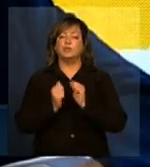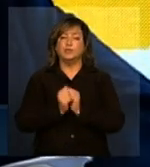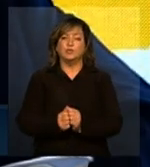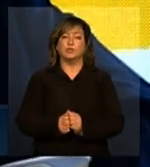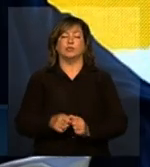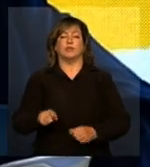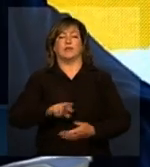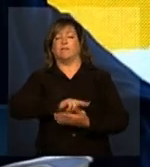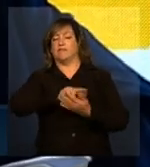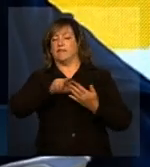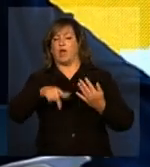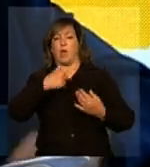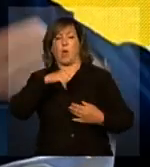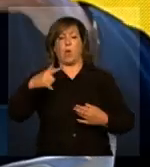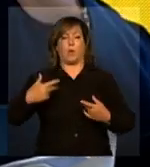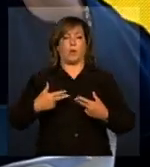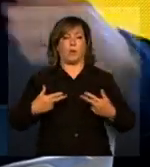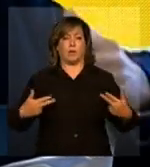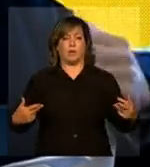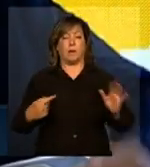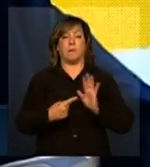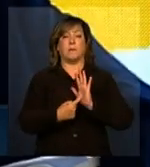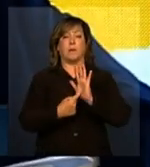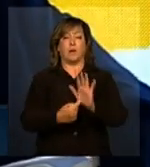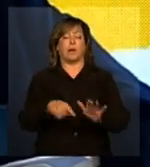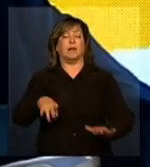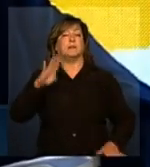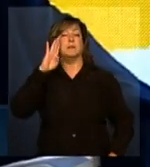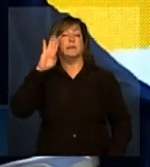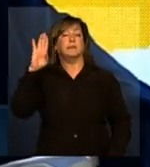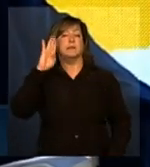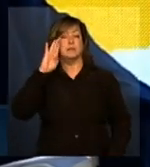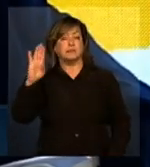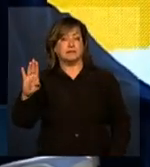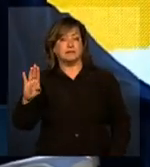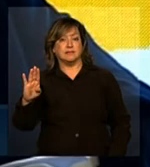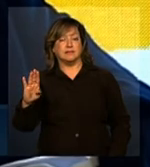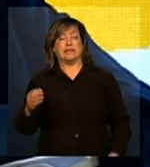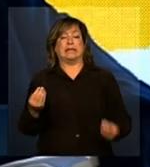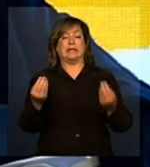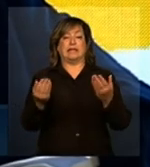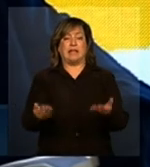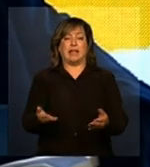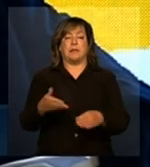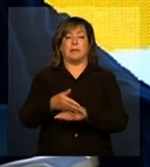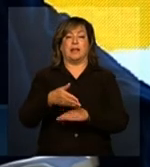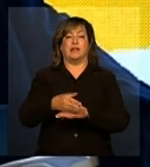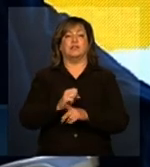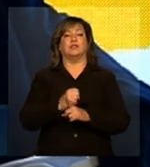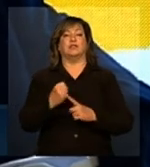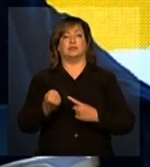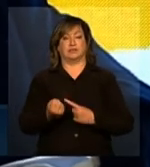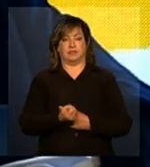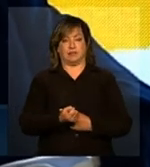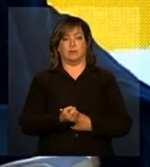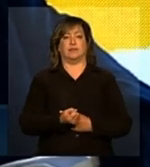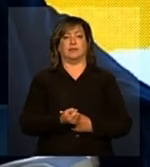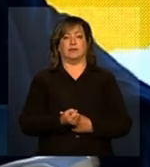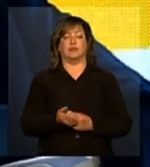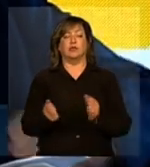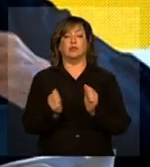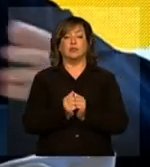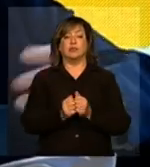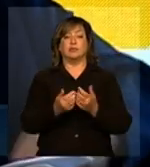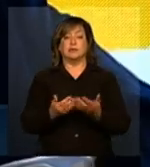com uma série de outras medidas, mostrando essa prioridade dada à participação social. Ao lado disso,